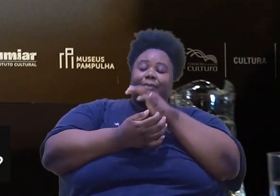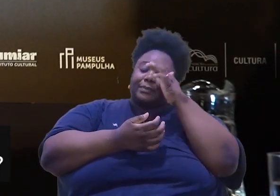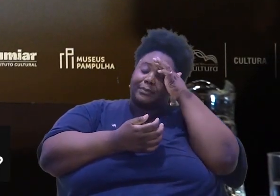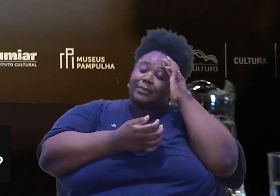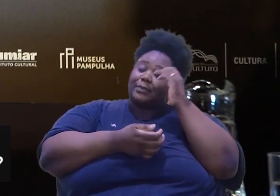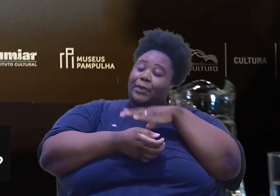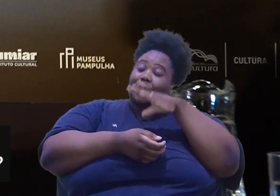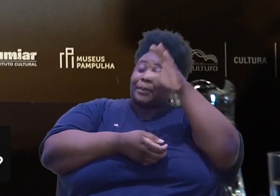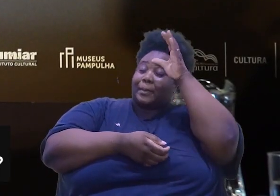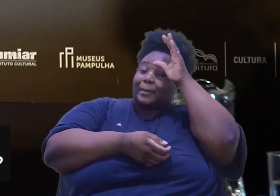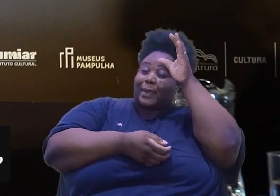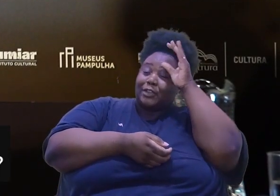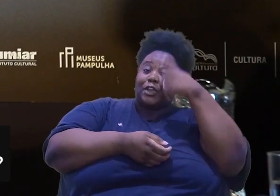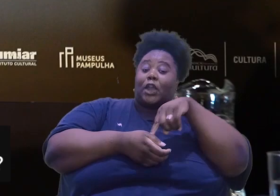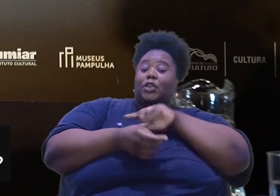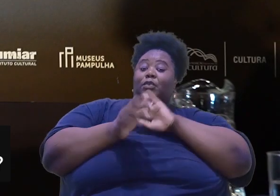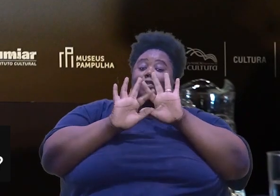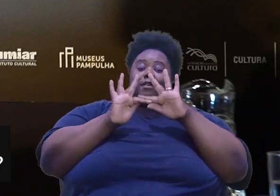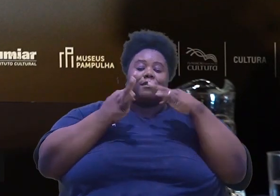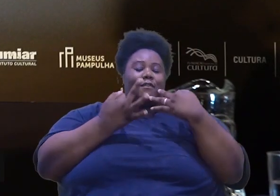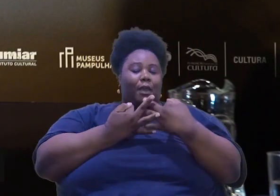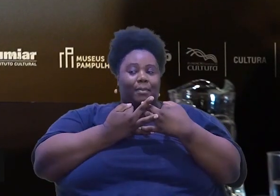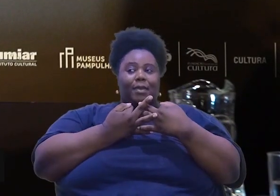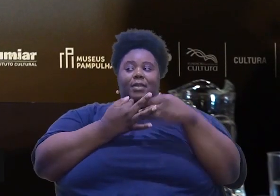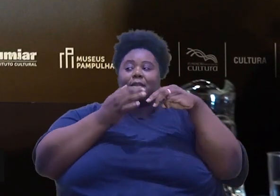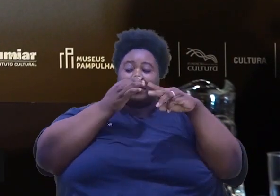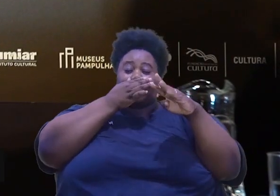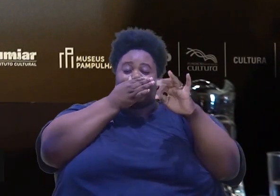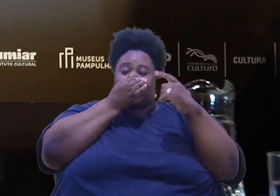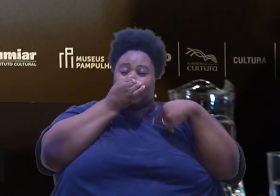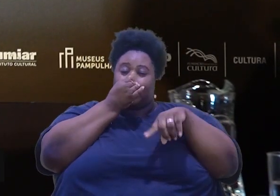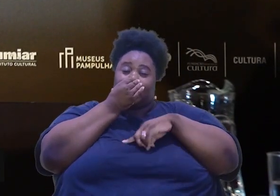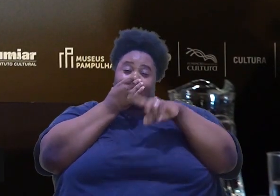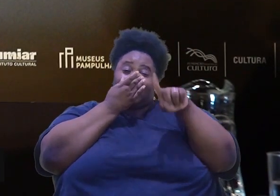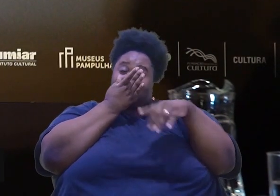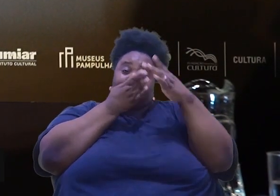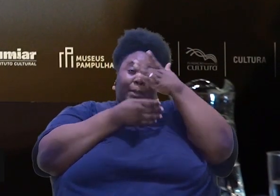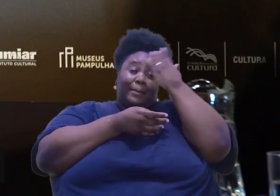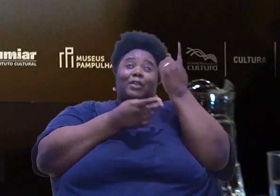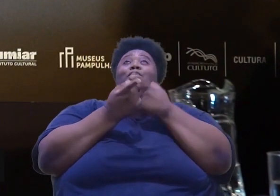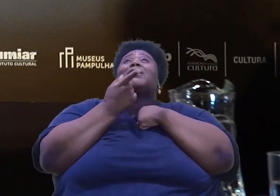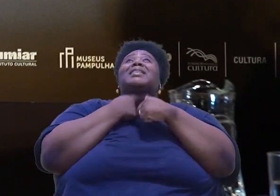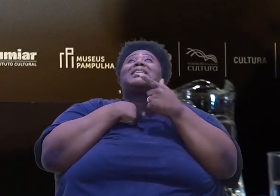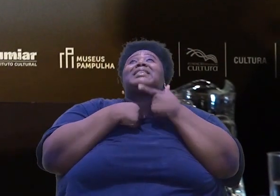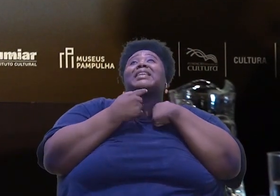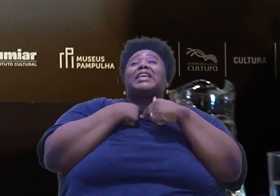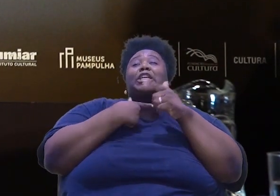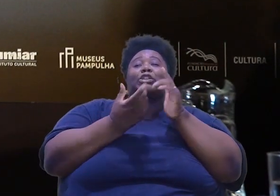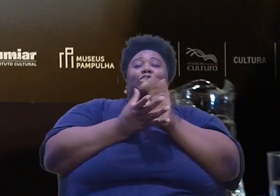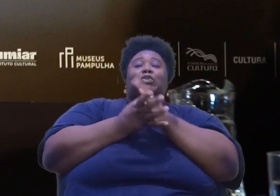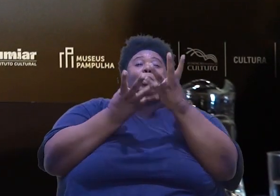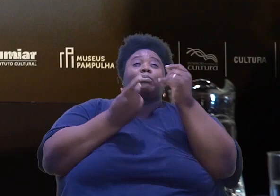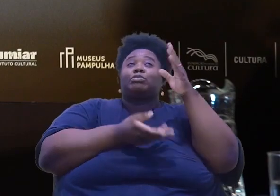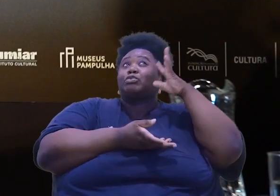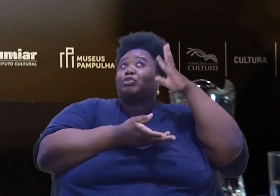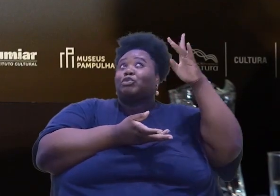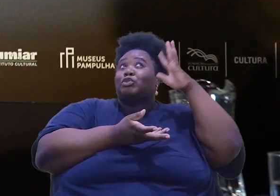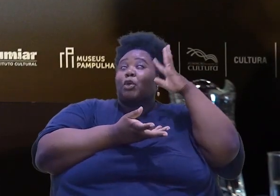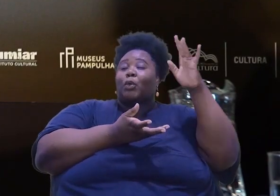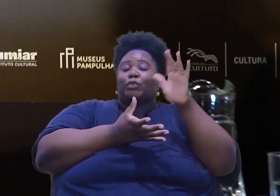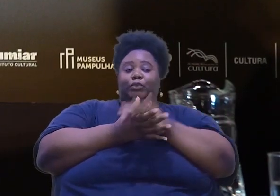Minha tia, eu acho que a nossa família, né, Macaé? Nós somos pessoas de muitos desejos, né? De muitos